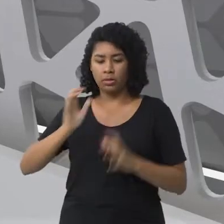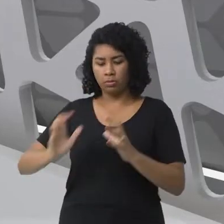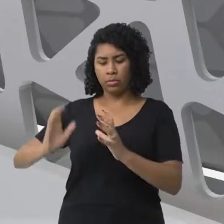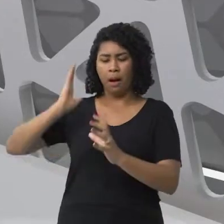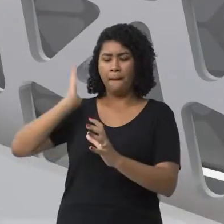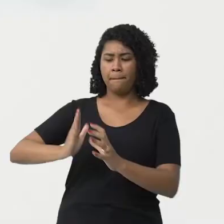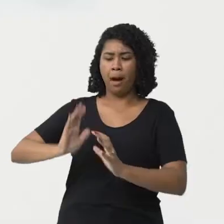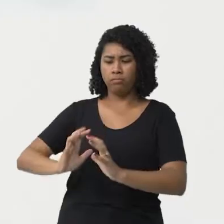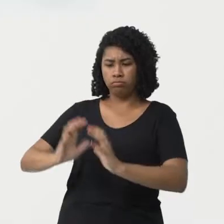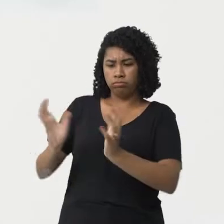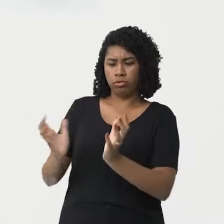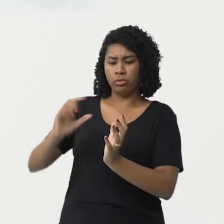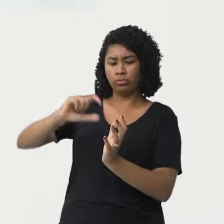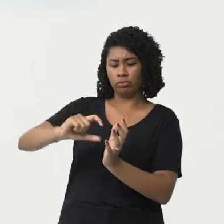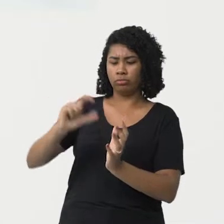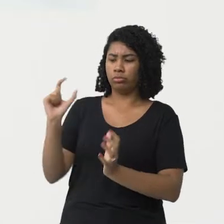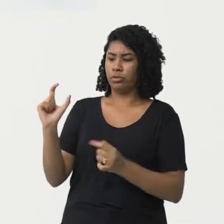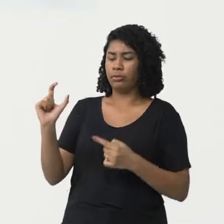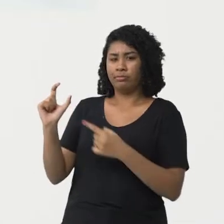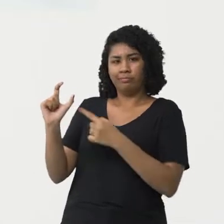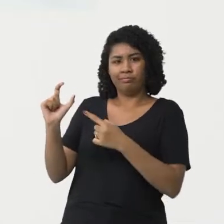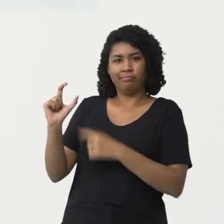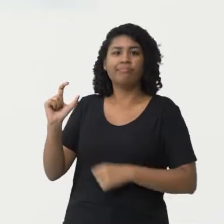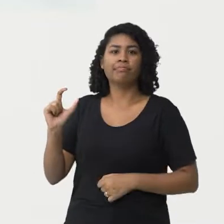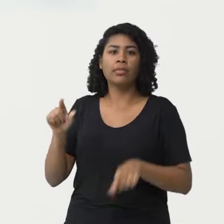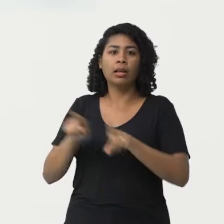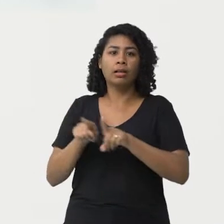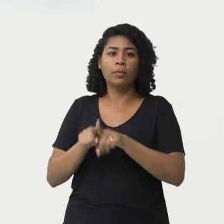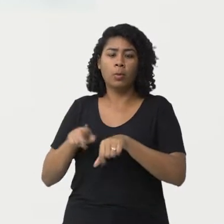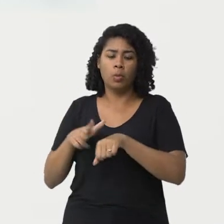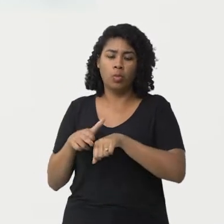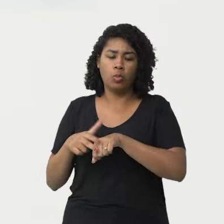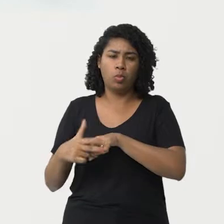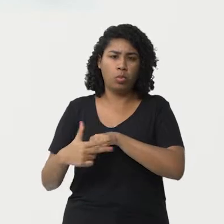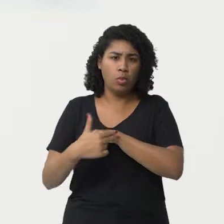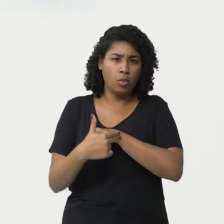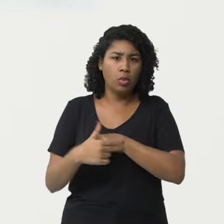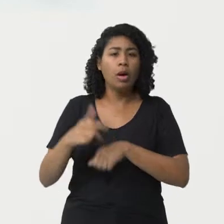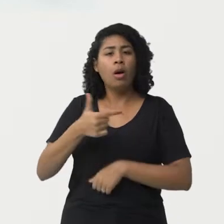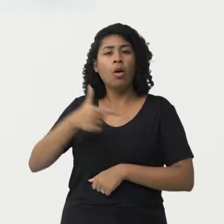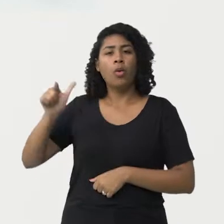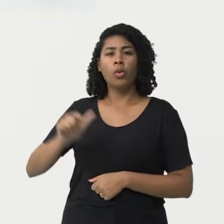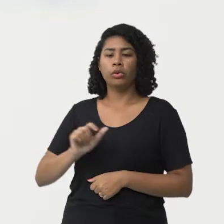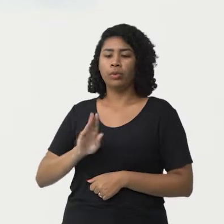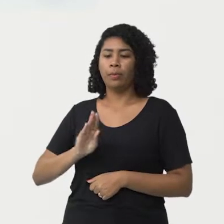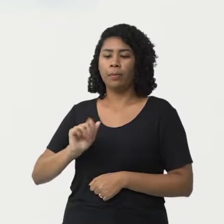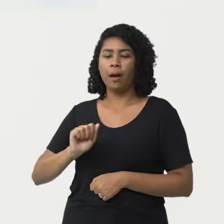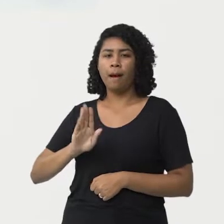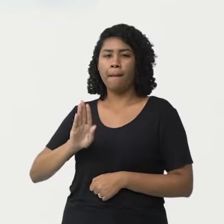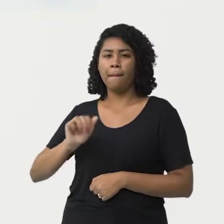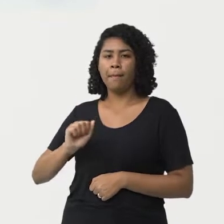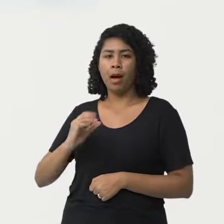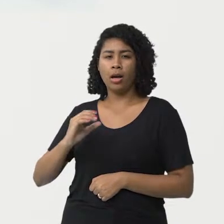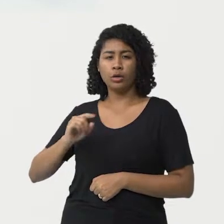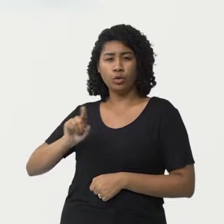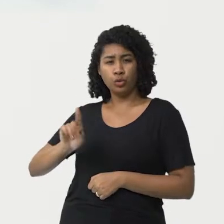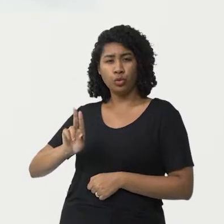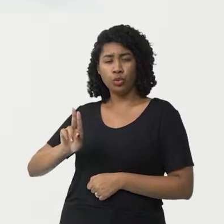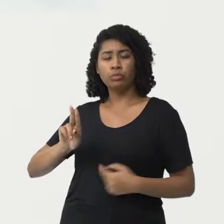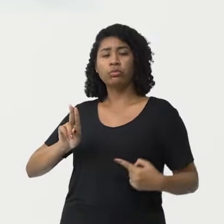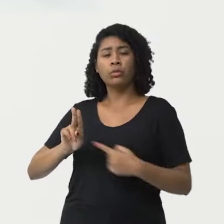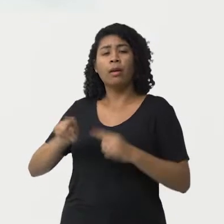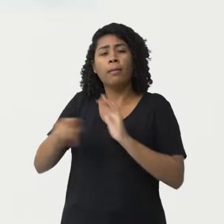gente também tem o cupuaçu, o açaí e o babaçu. Então, essa grande quantidade de oferta de alimentos que a